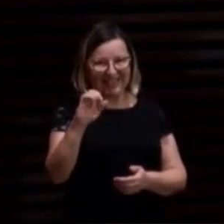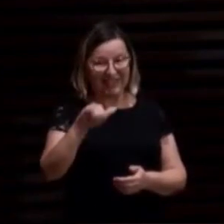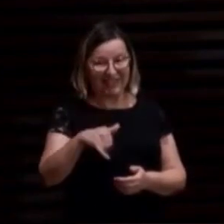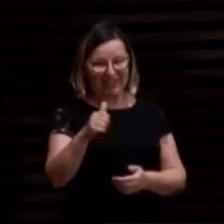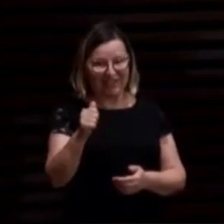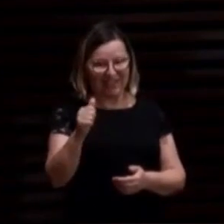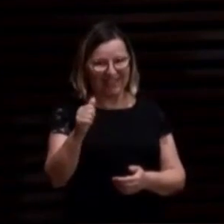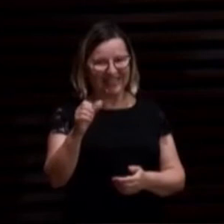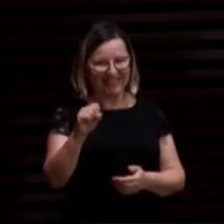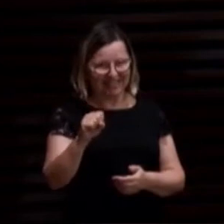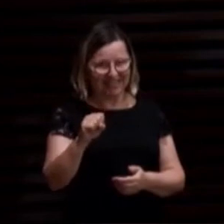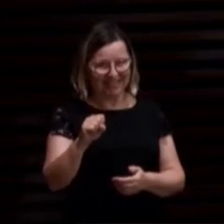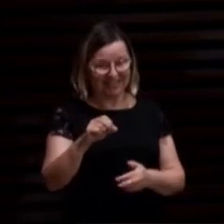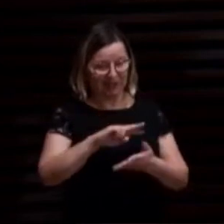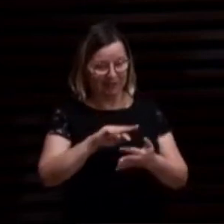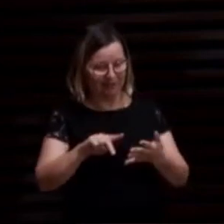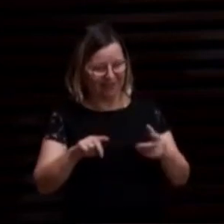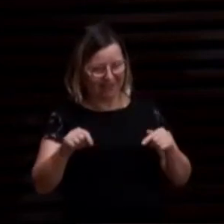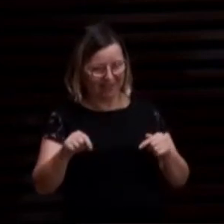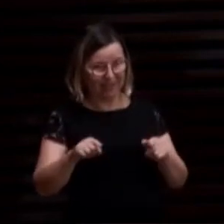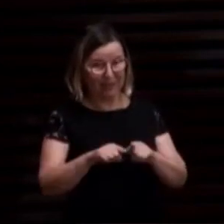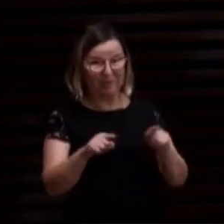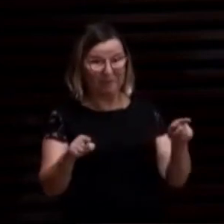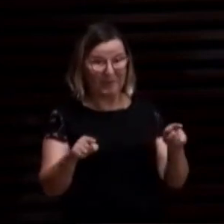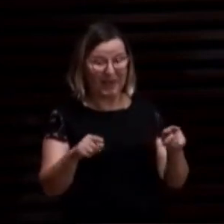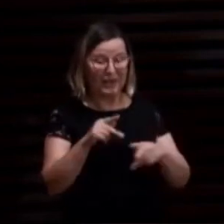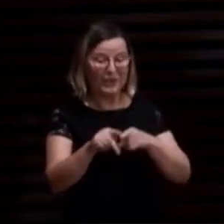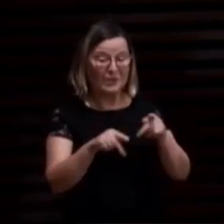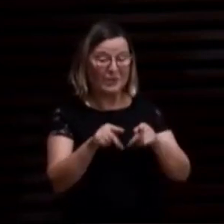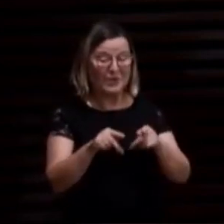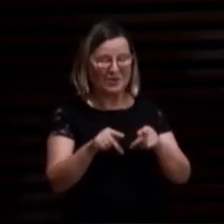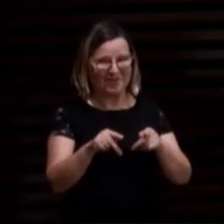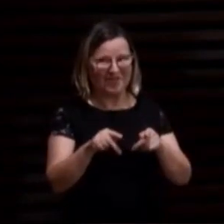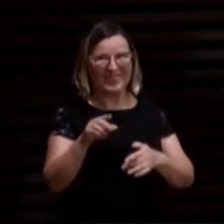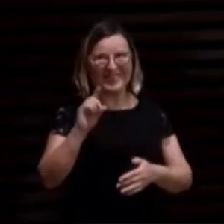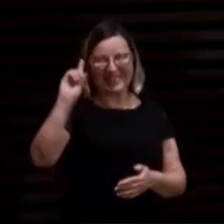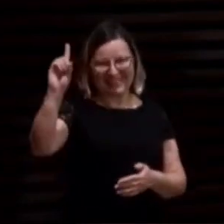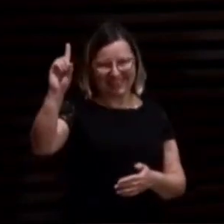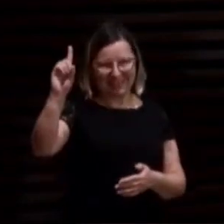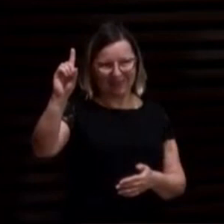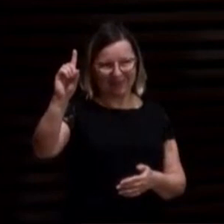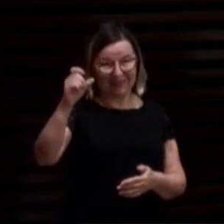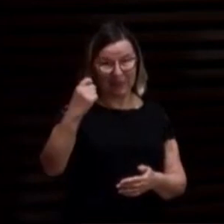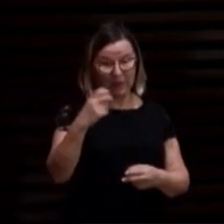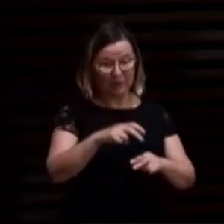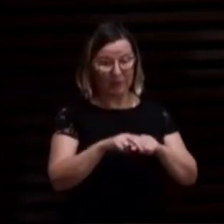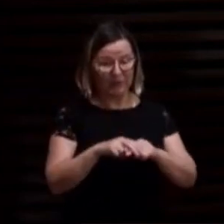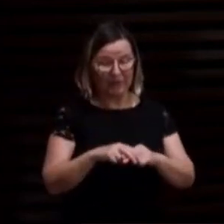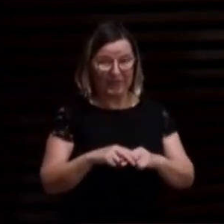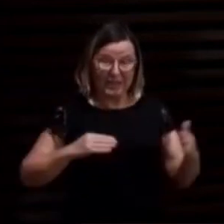igreja é a única causa que impede a manifestação do anticristo no mundo.